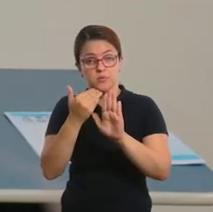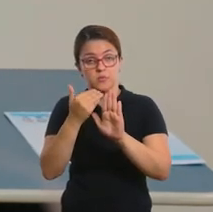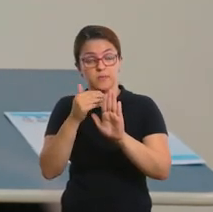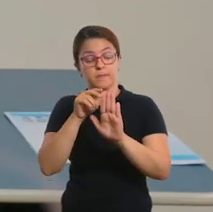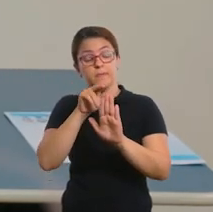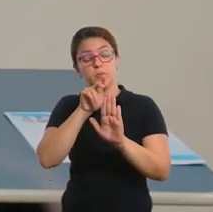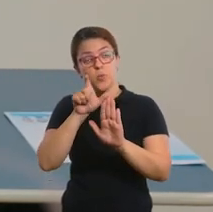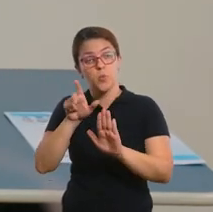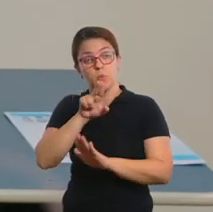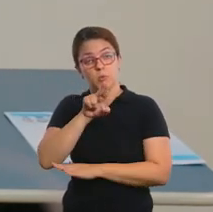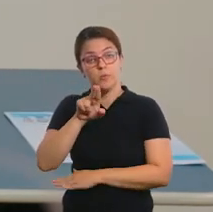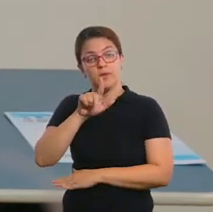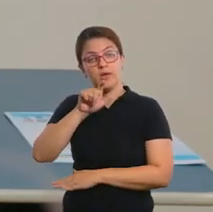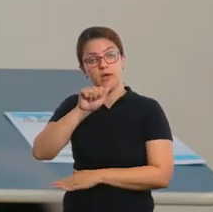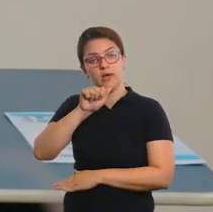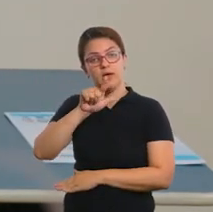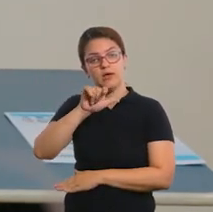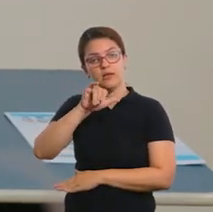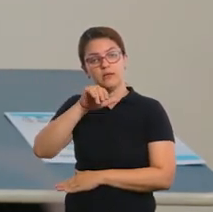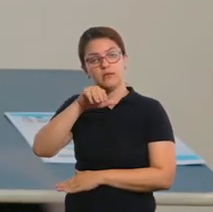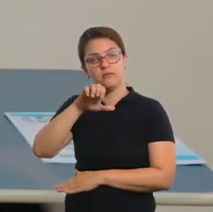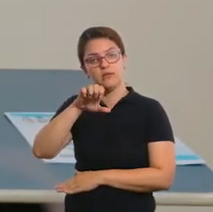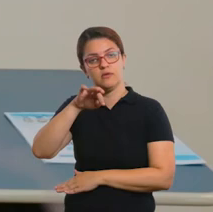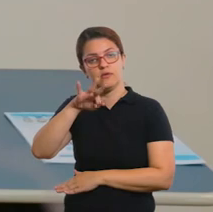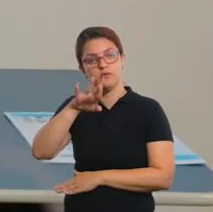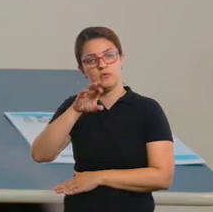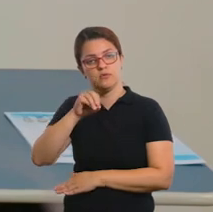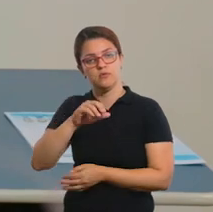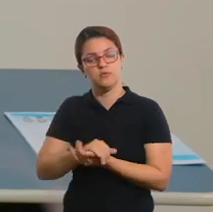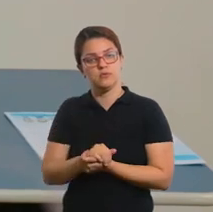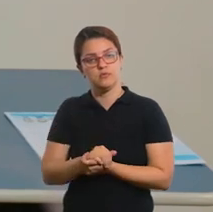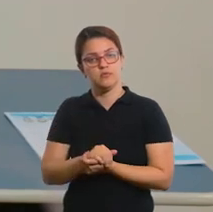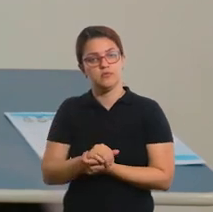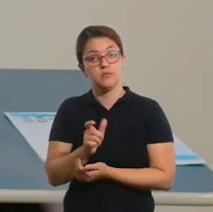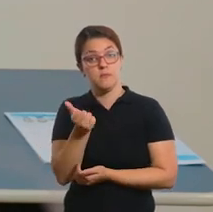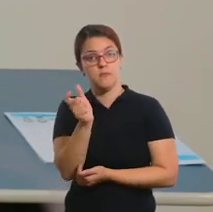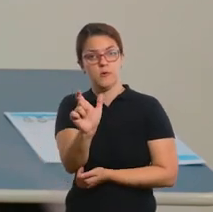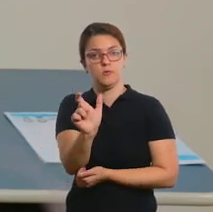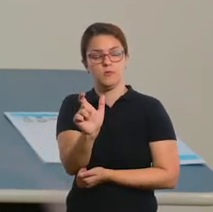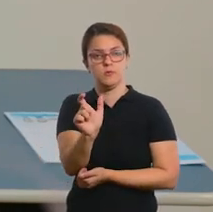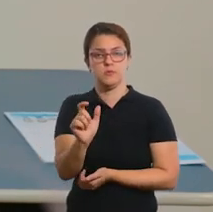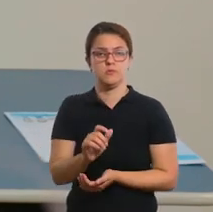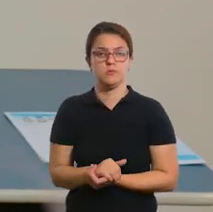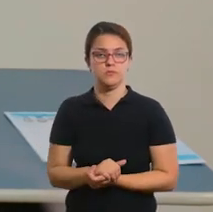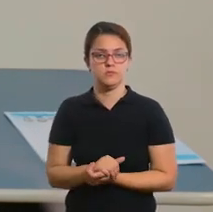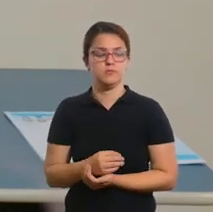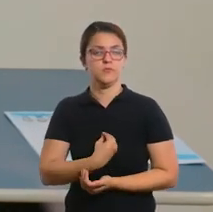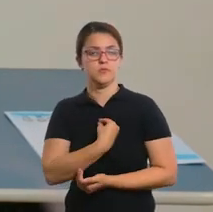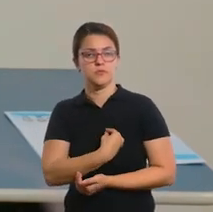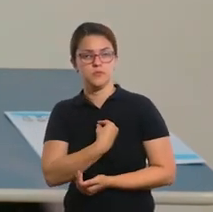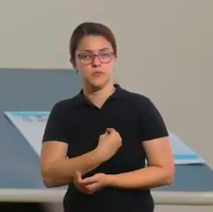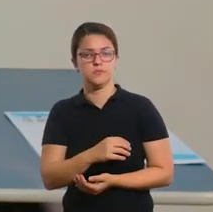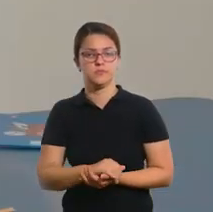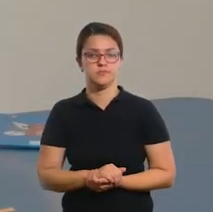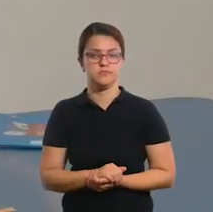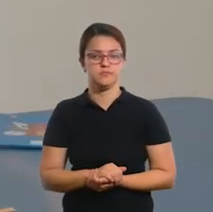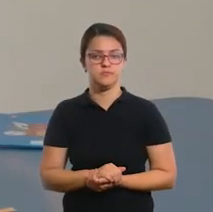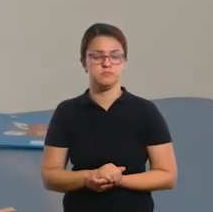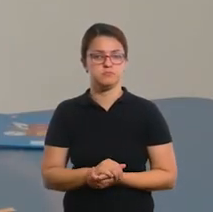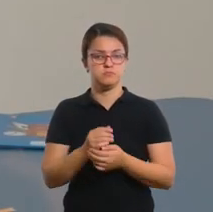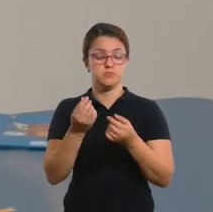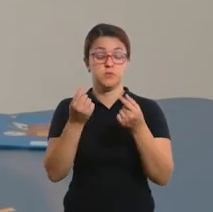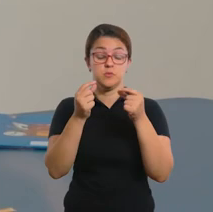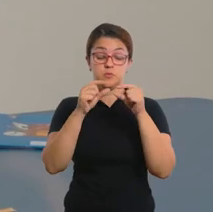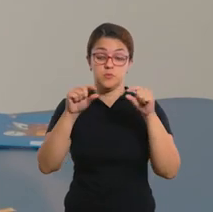palavra alimento. Então, a frase vai ficar assim. Todo ser vivo precisa de alimento para sobreviver.